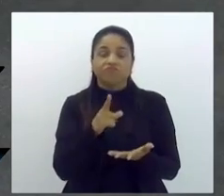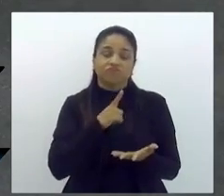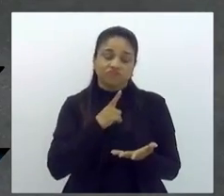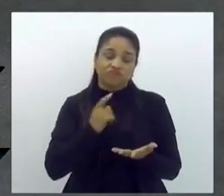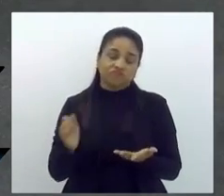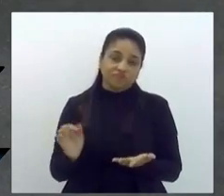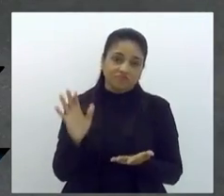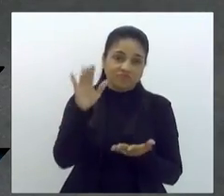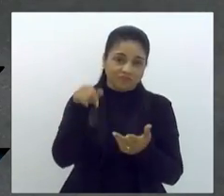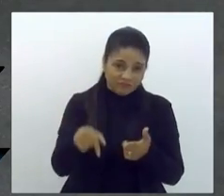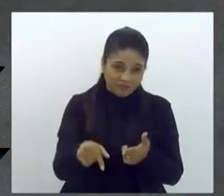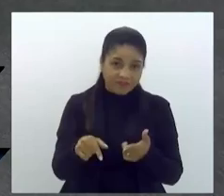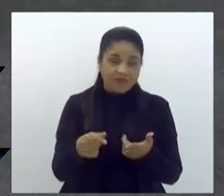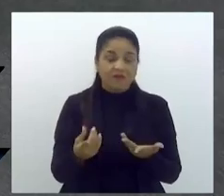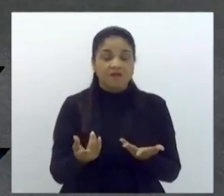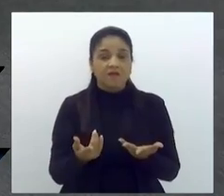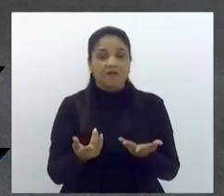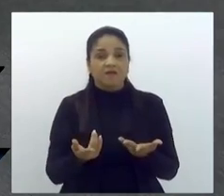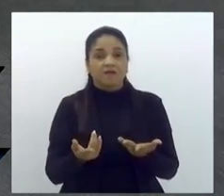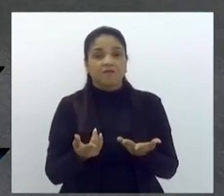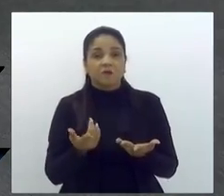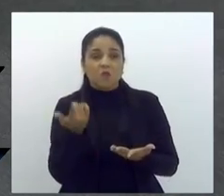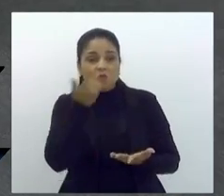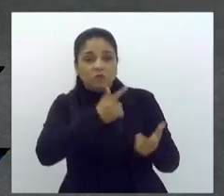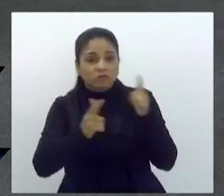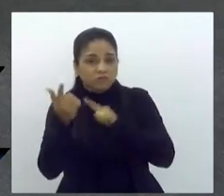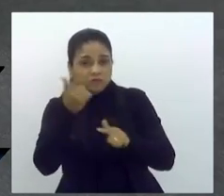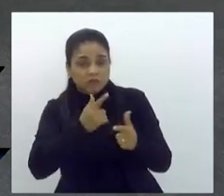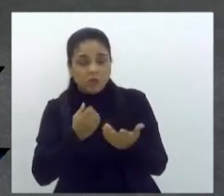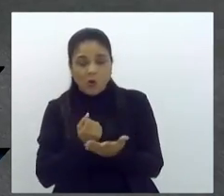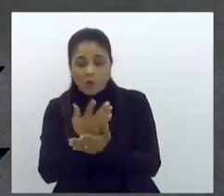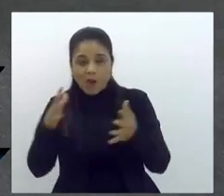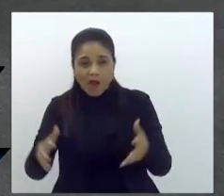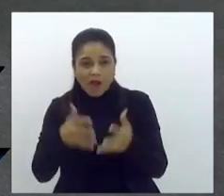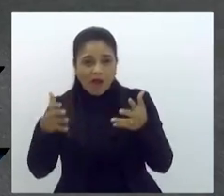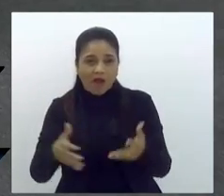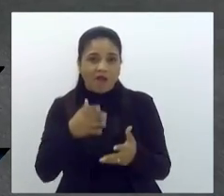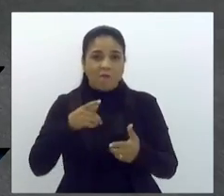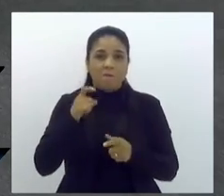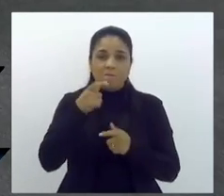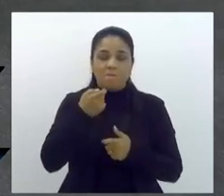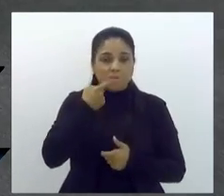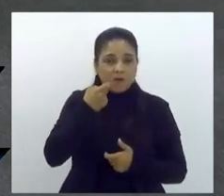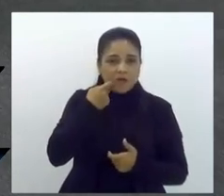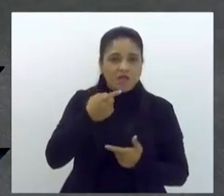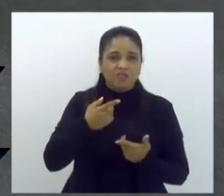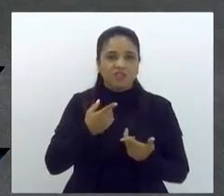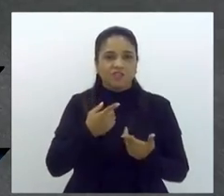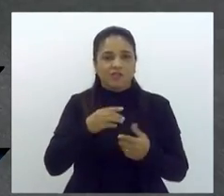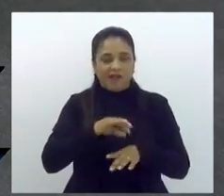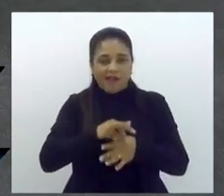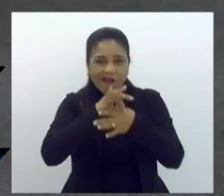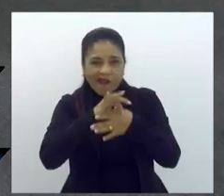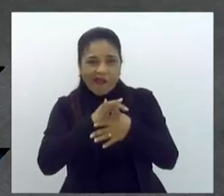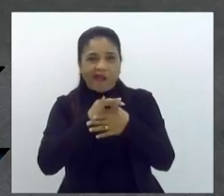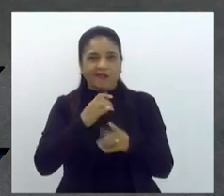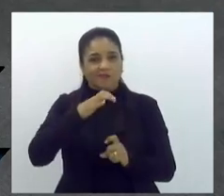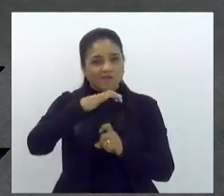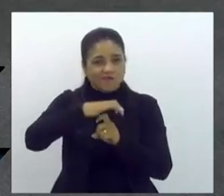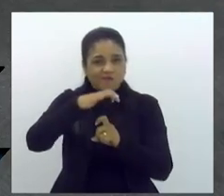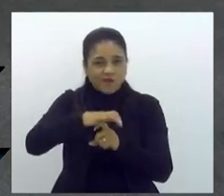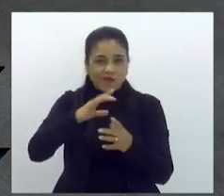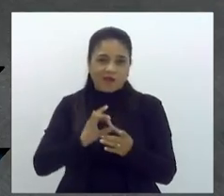aumento dos preços é para que possam acessar os Hortifruti das peixarias dos açougues As feiras livres